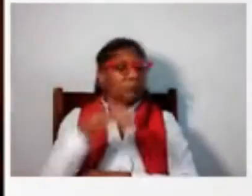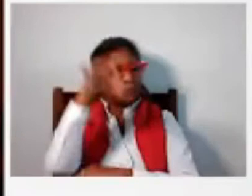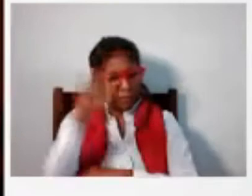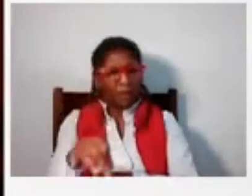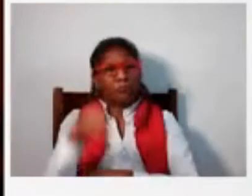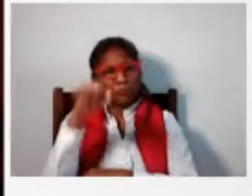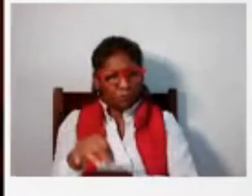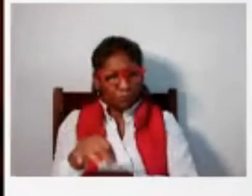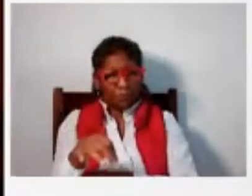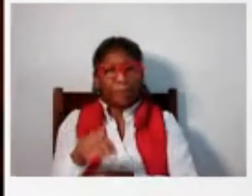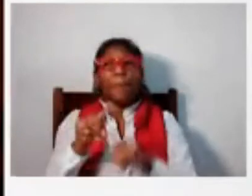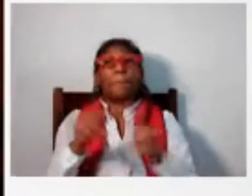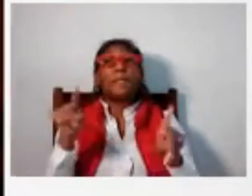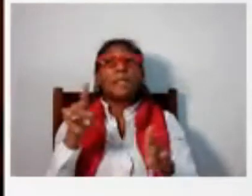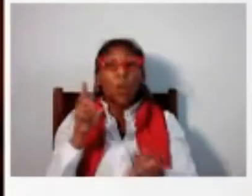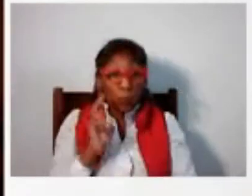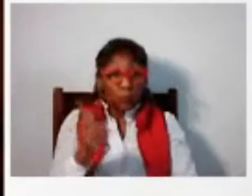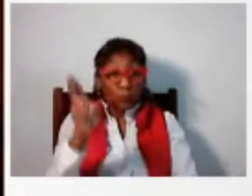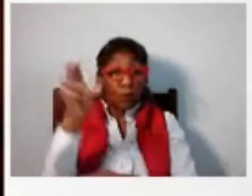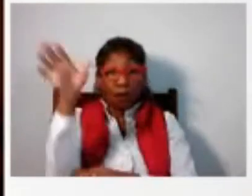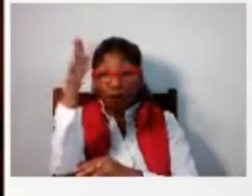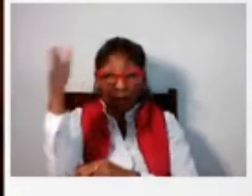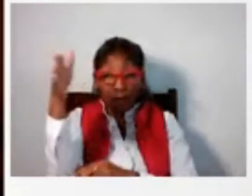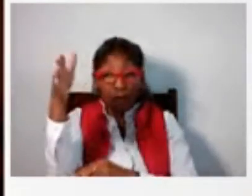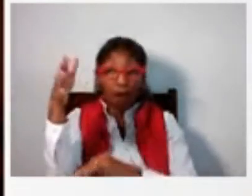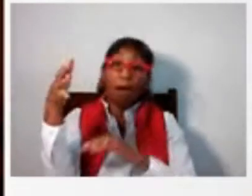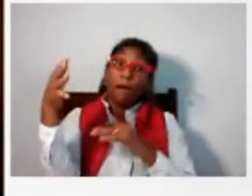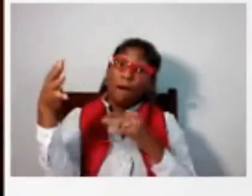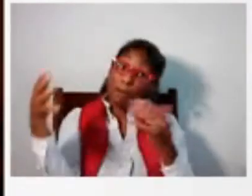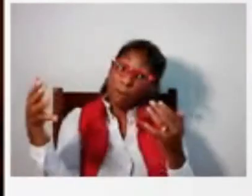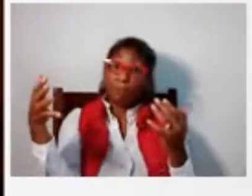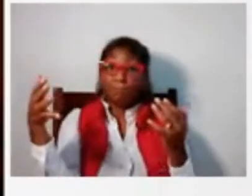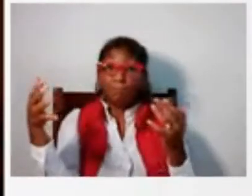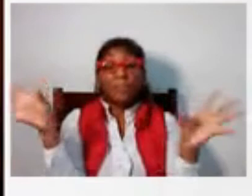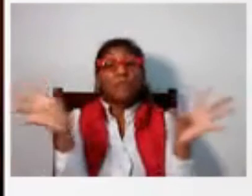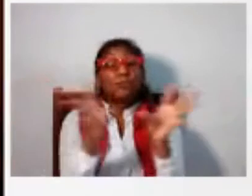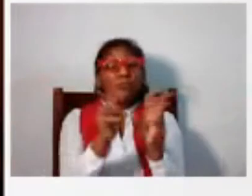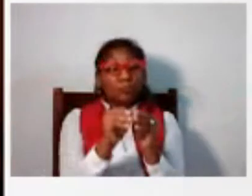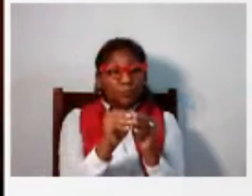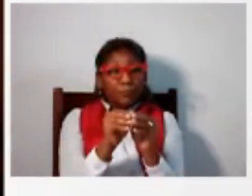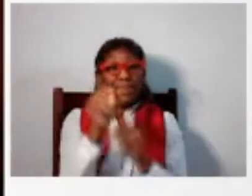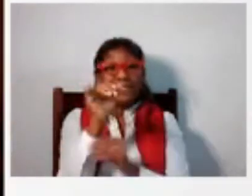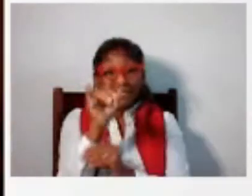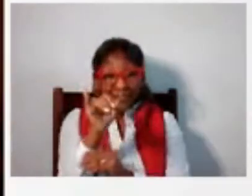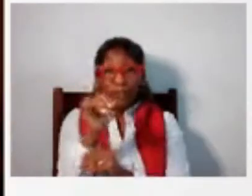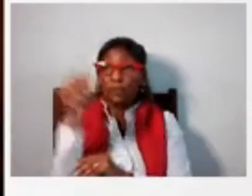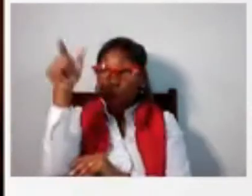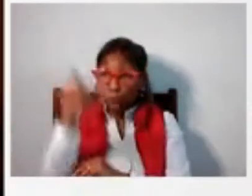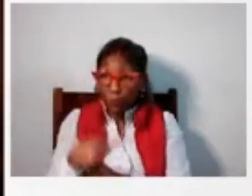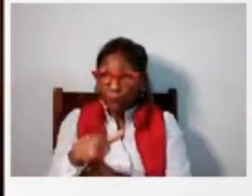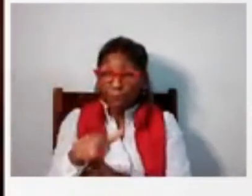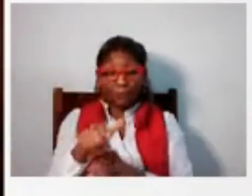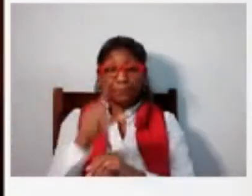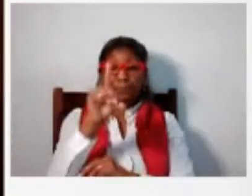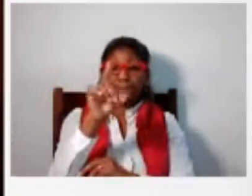a permanência na bandeira vermelha só deva acontecer, foi essa a conclusão que nós chegamos no debate, se houver uma reincidência com